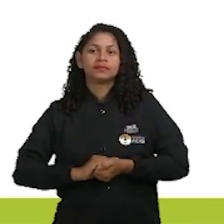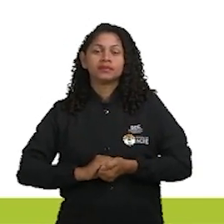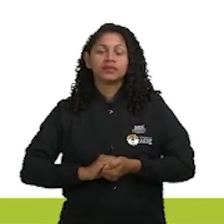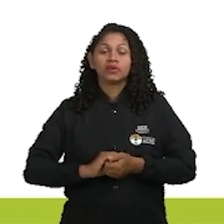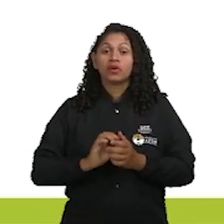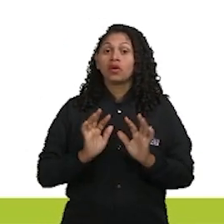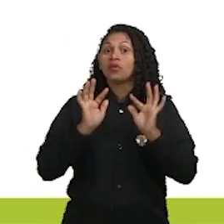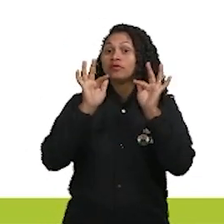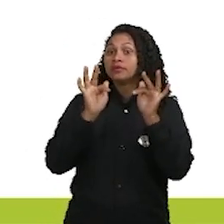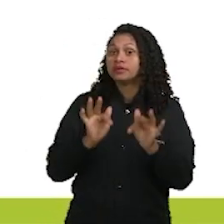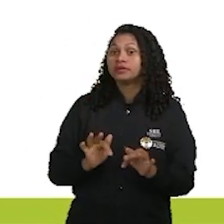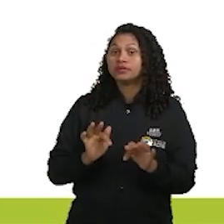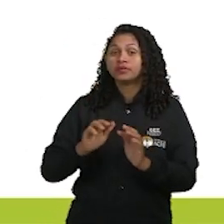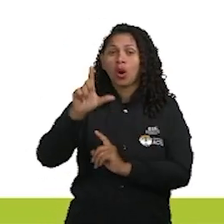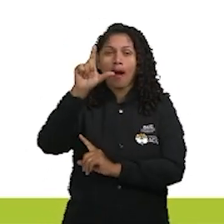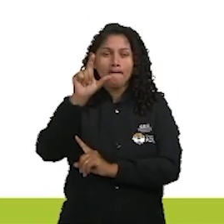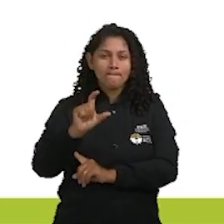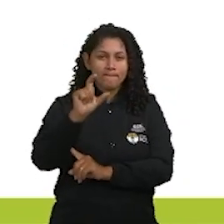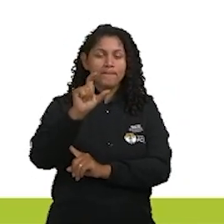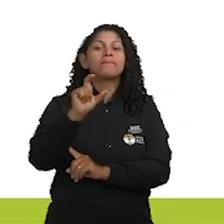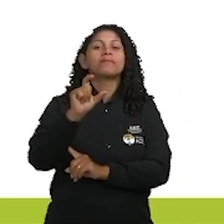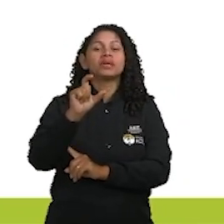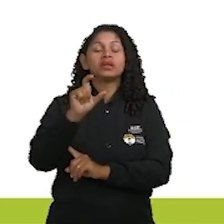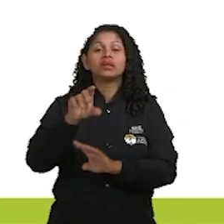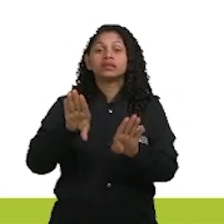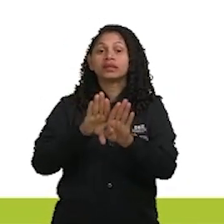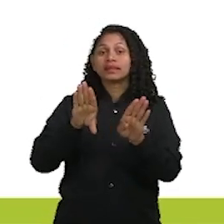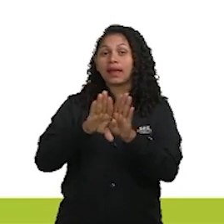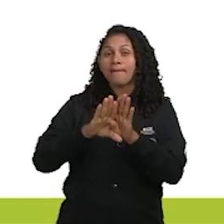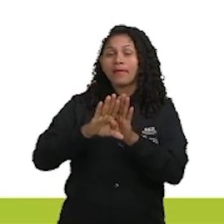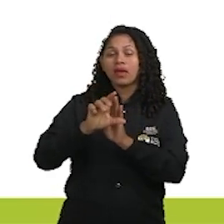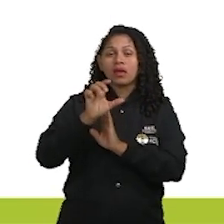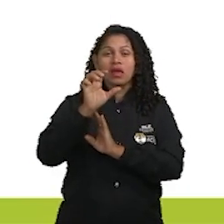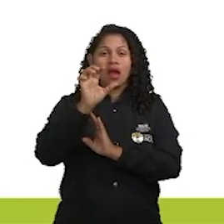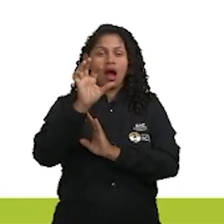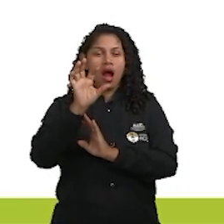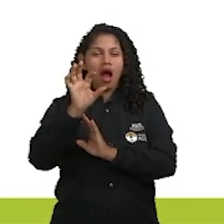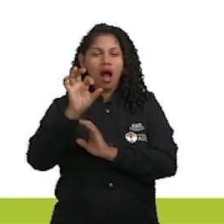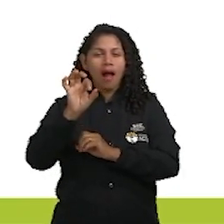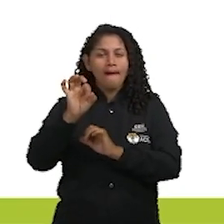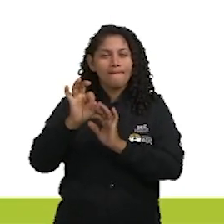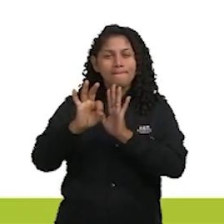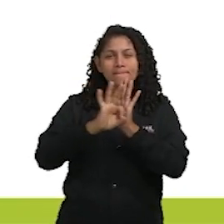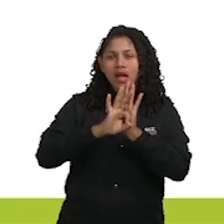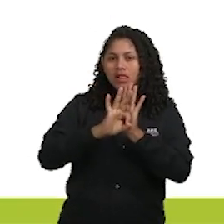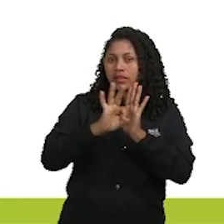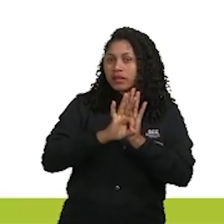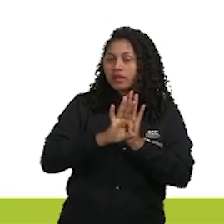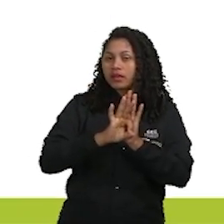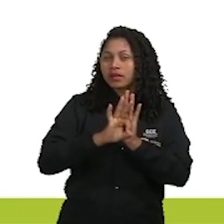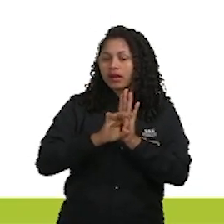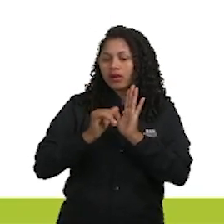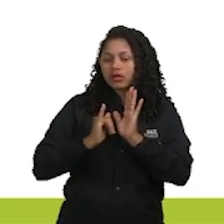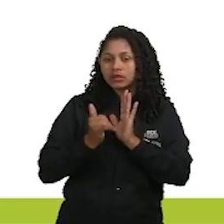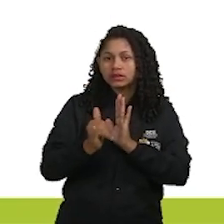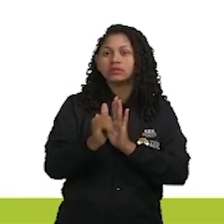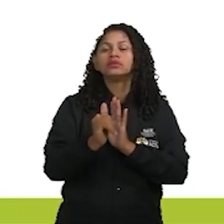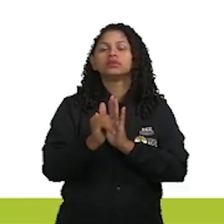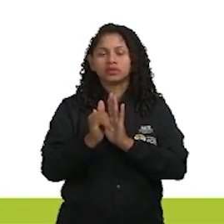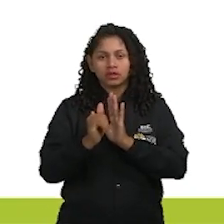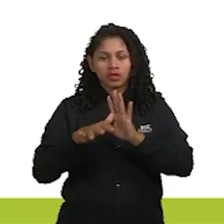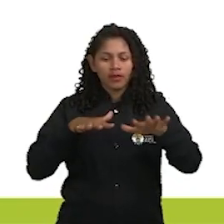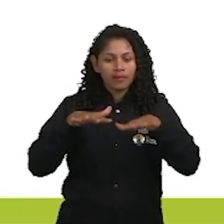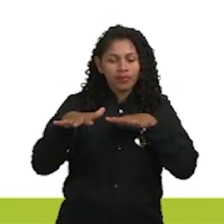o exemplo do funcionamento de pilhas e baterias, que movimentam as calculadoras, alguns